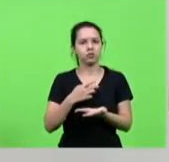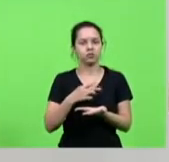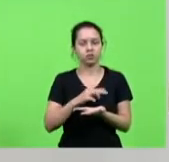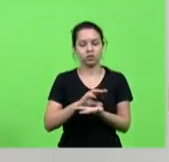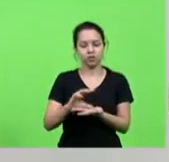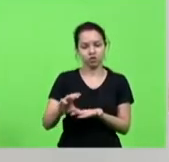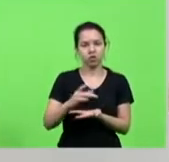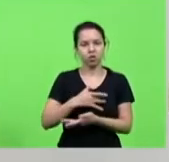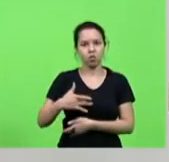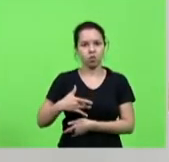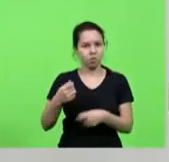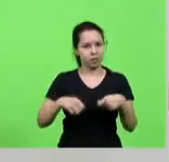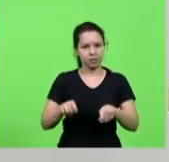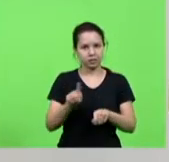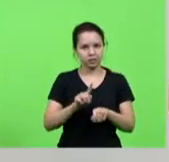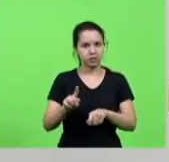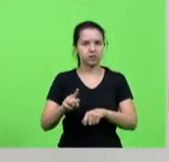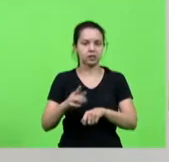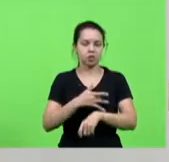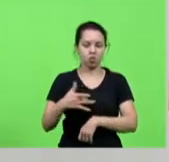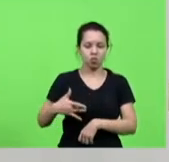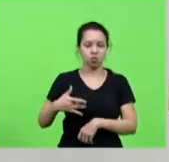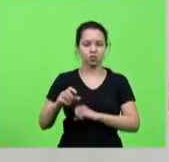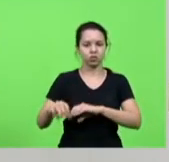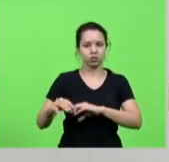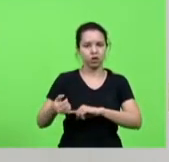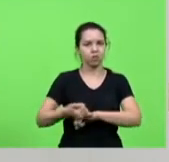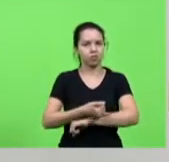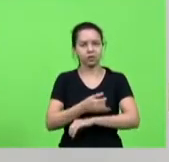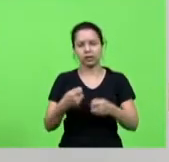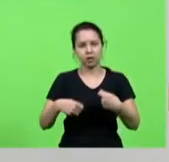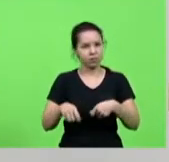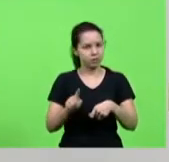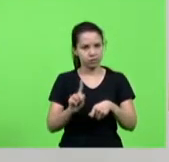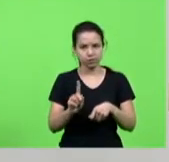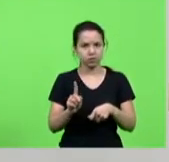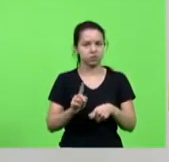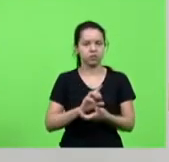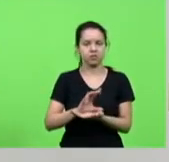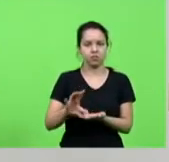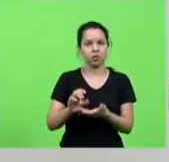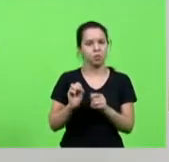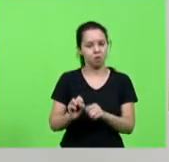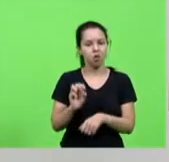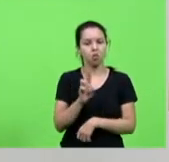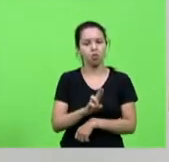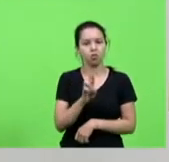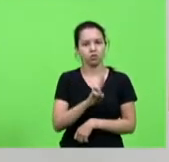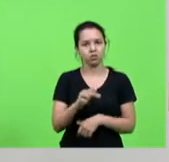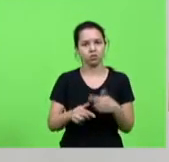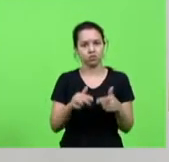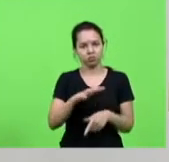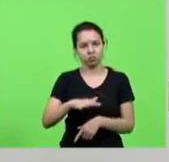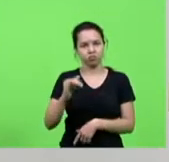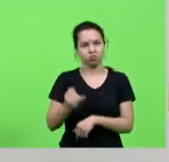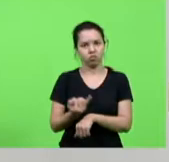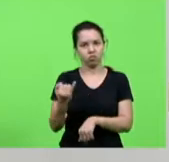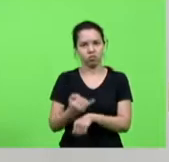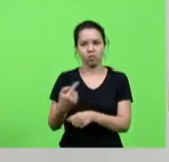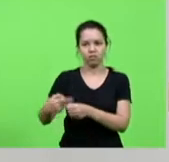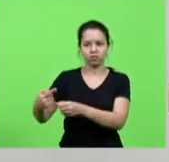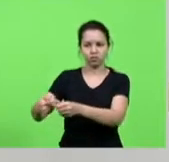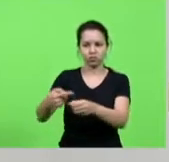educação, infraestrutura, saneamento básico, nada, e utilizar os serviços de Joinville e deixar que os municípios circunvizinhos